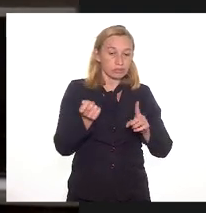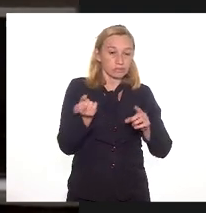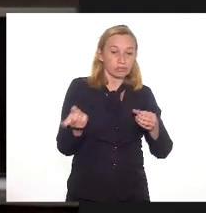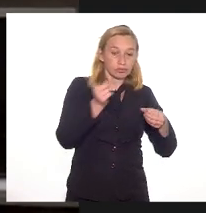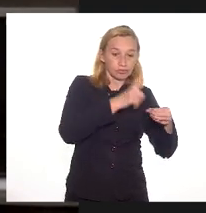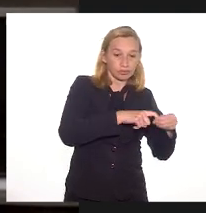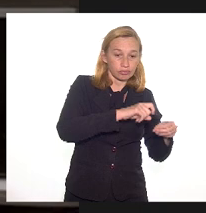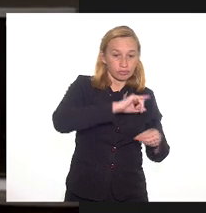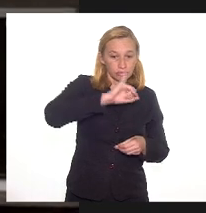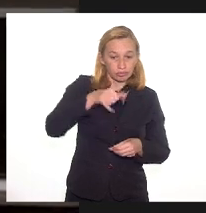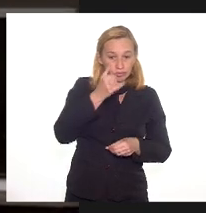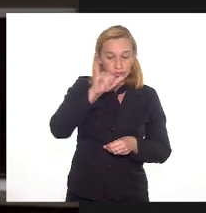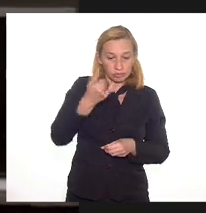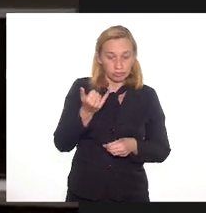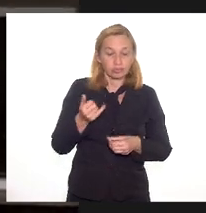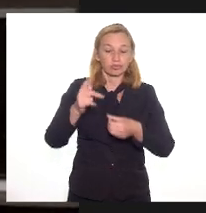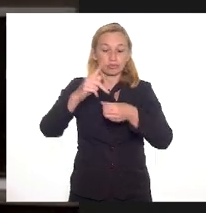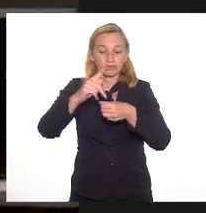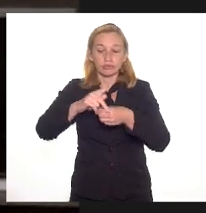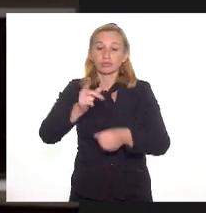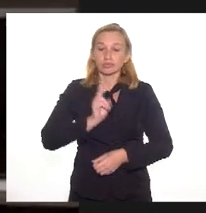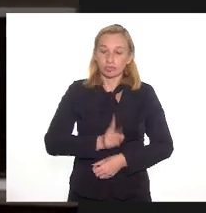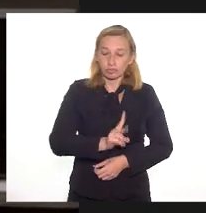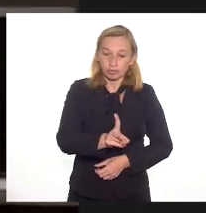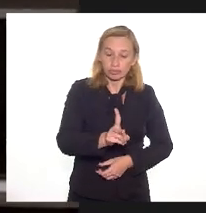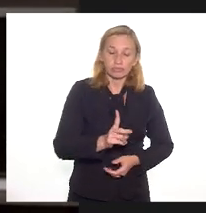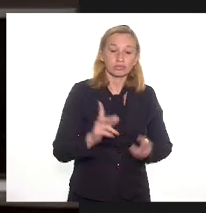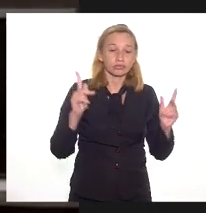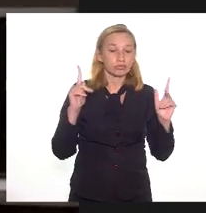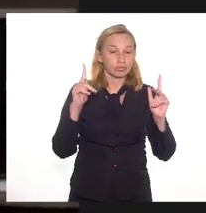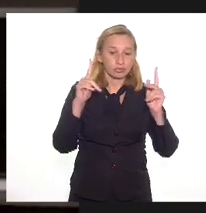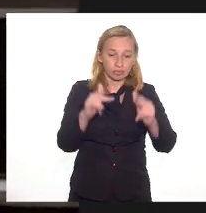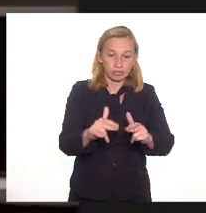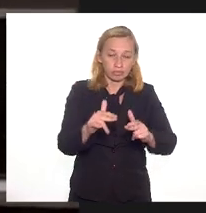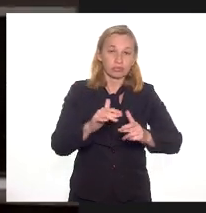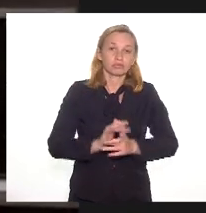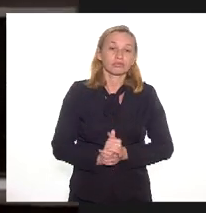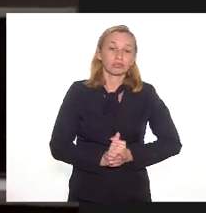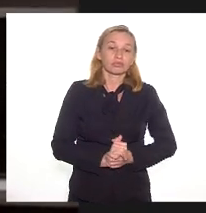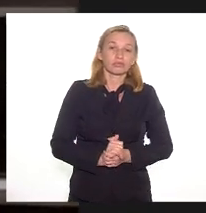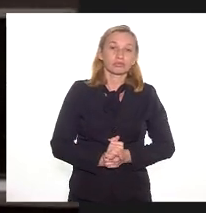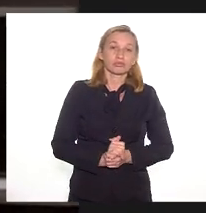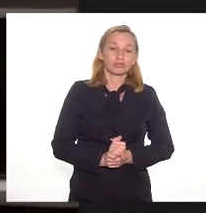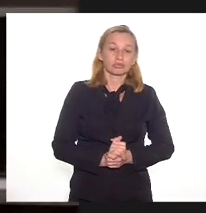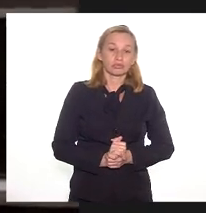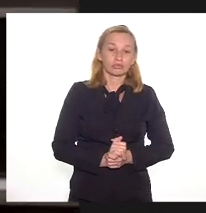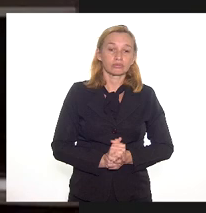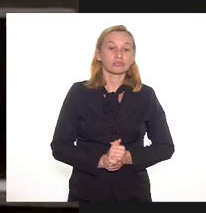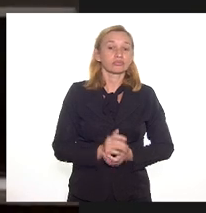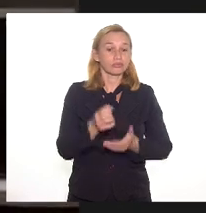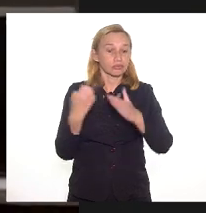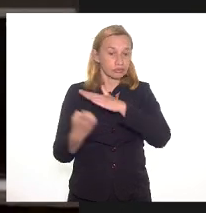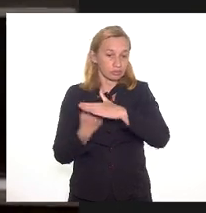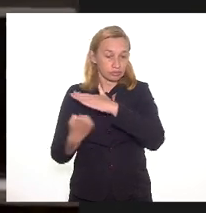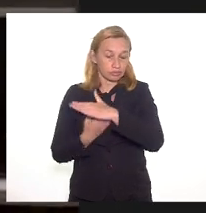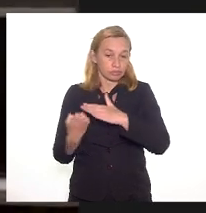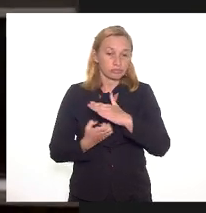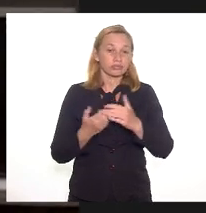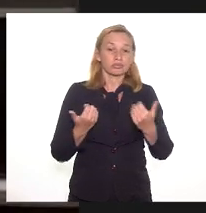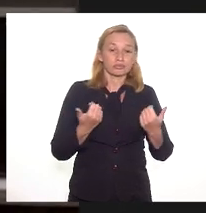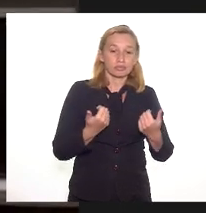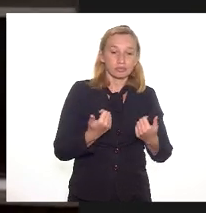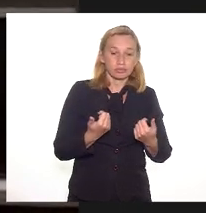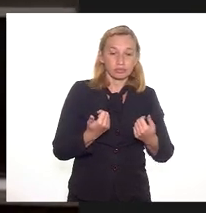a Petrobras ainda continua com essa mesma assertiva de que a empresa ela tem que se